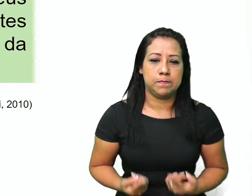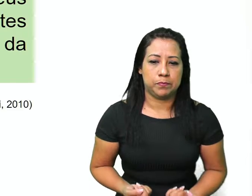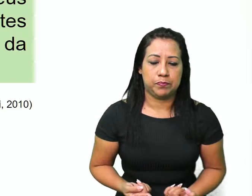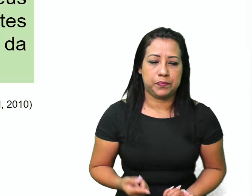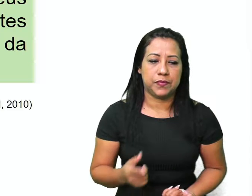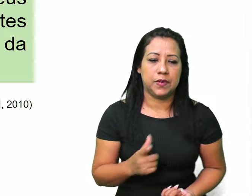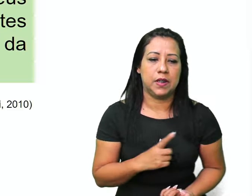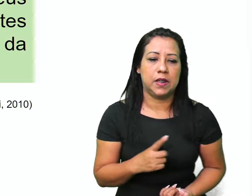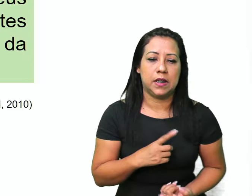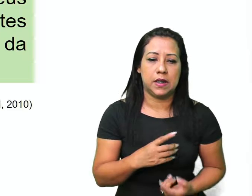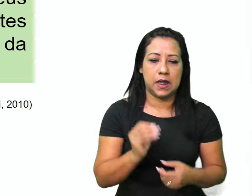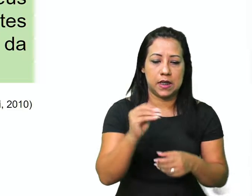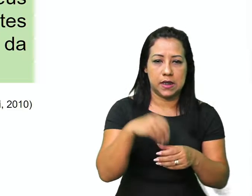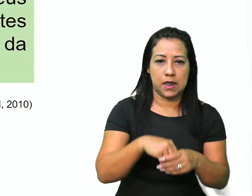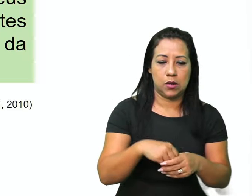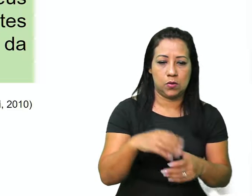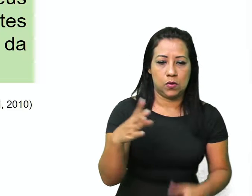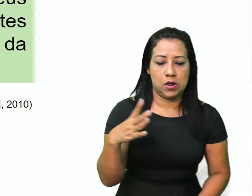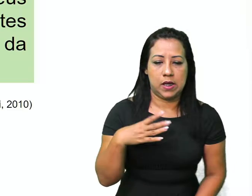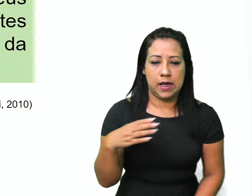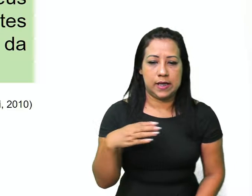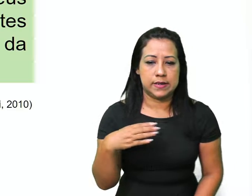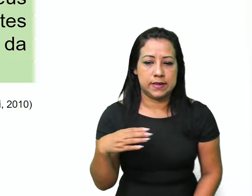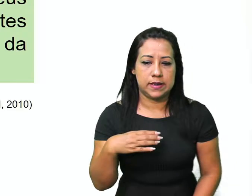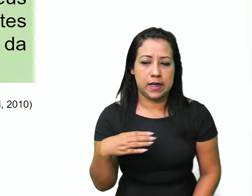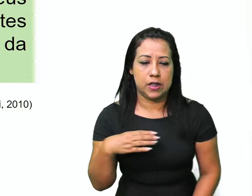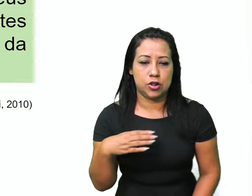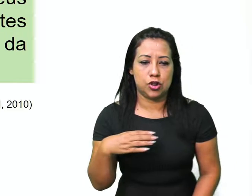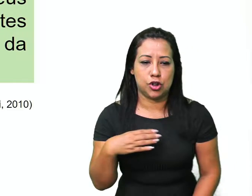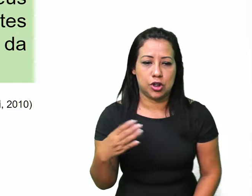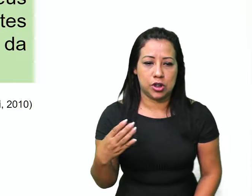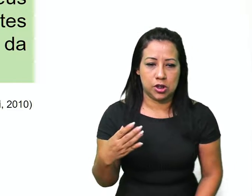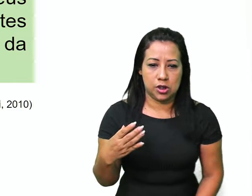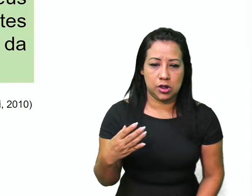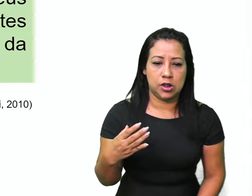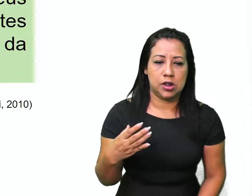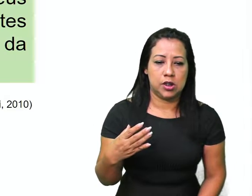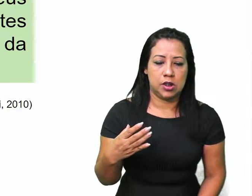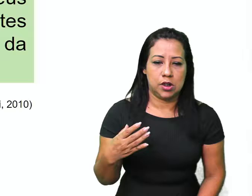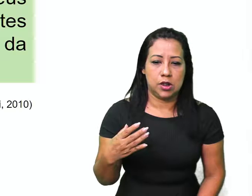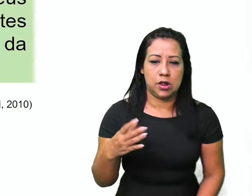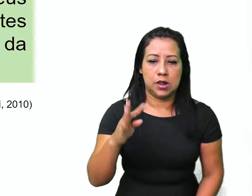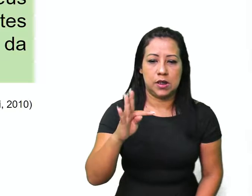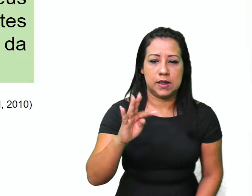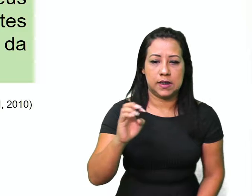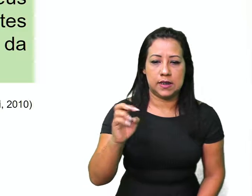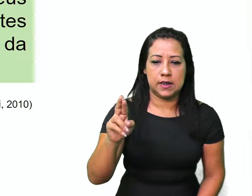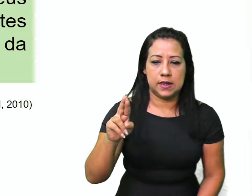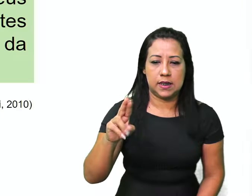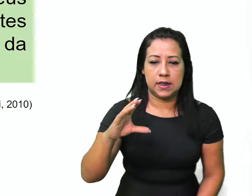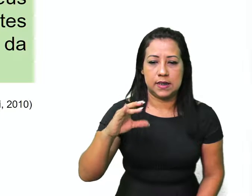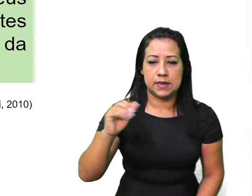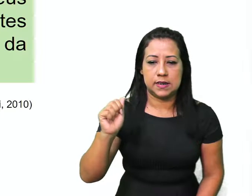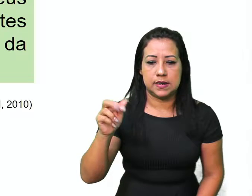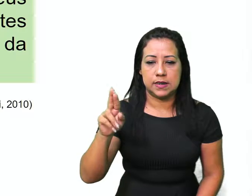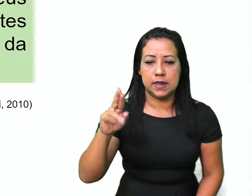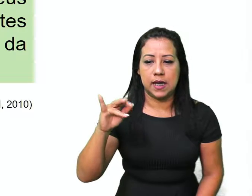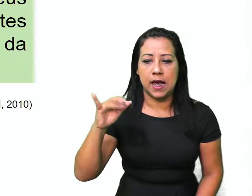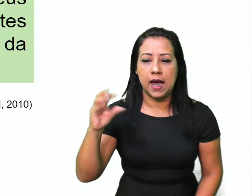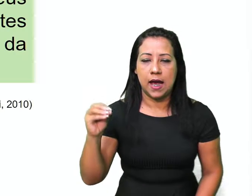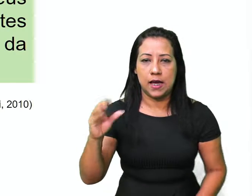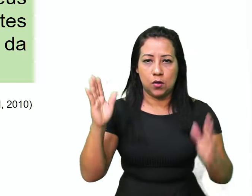secundário? É a indústria. O que é terciário? É o comércio, é os